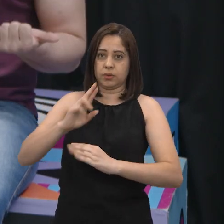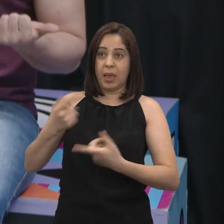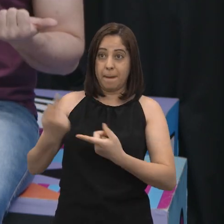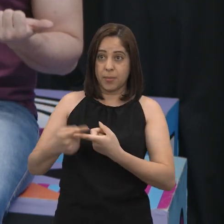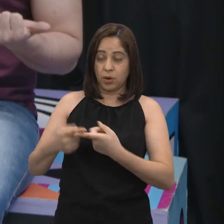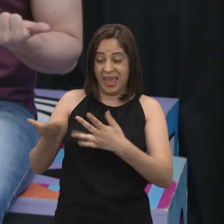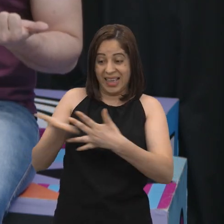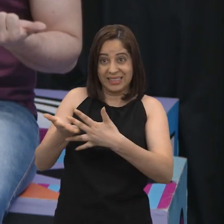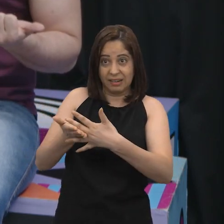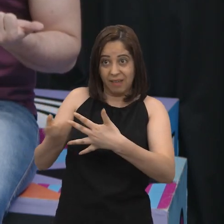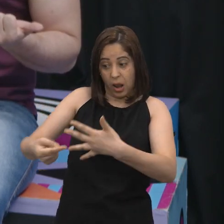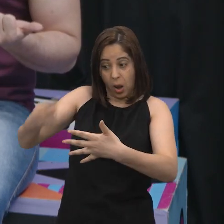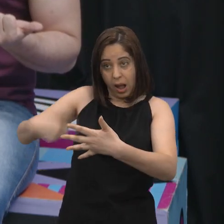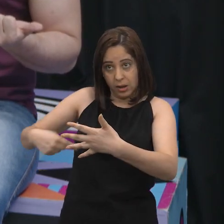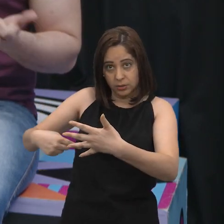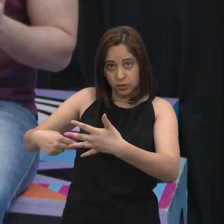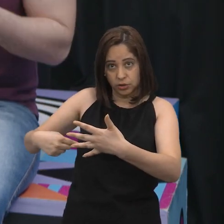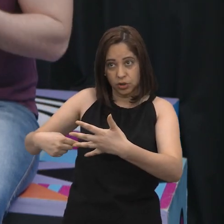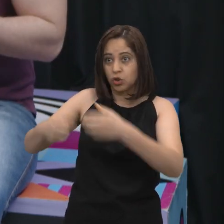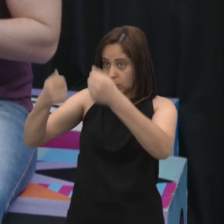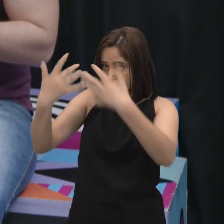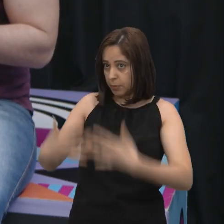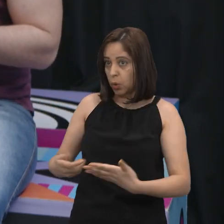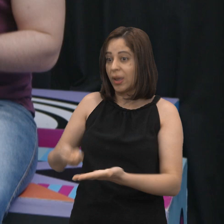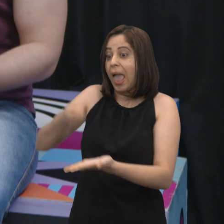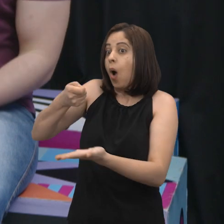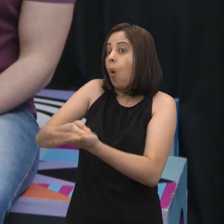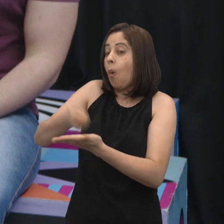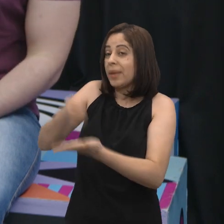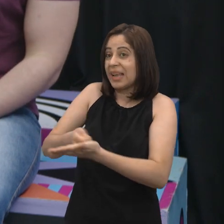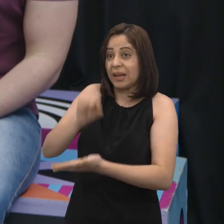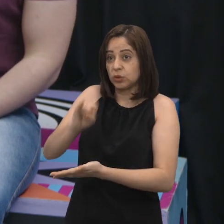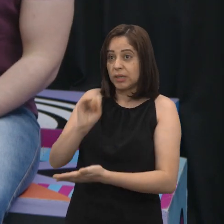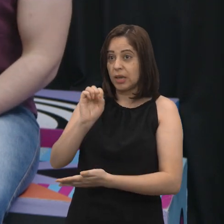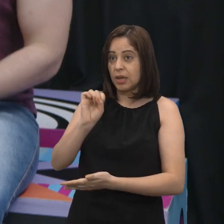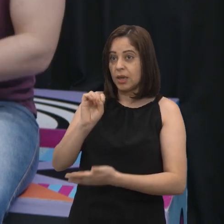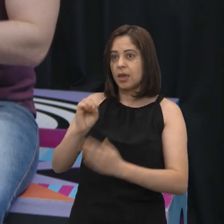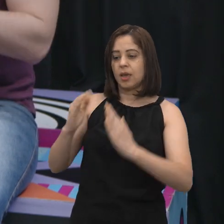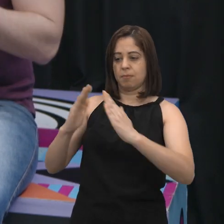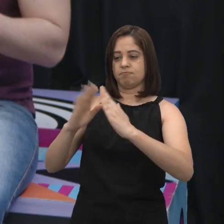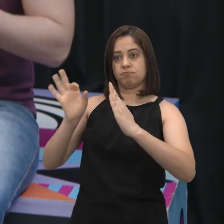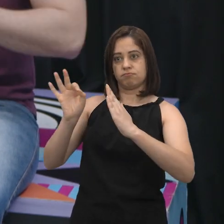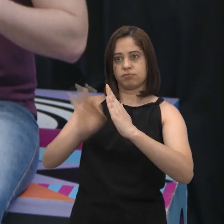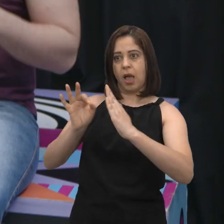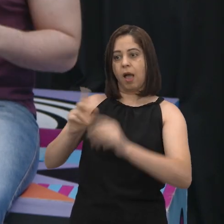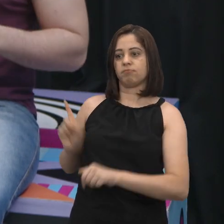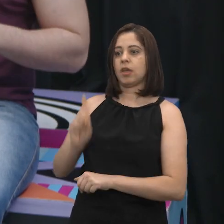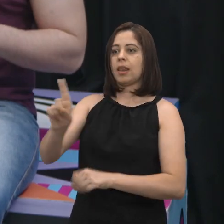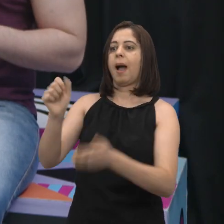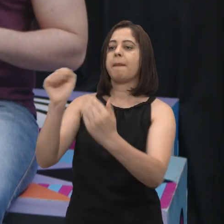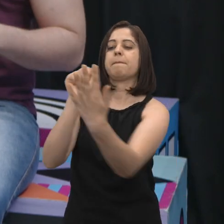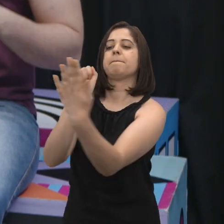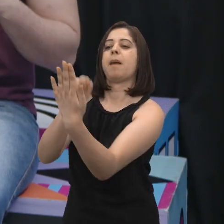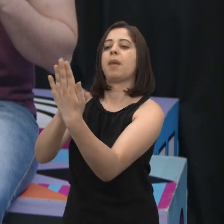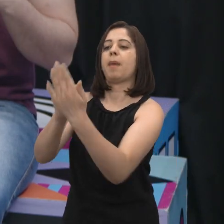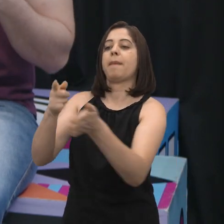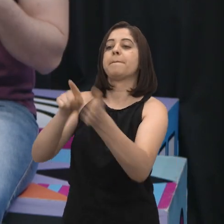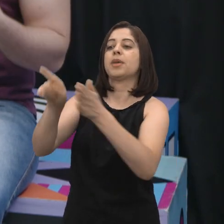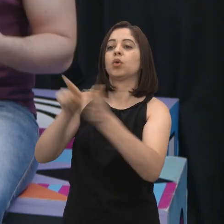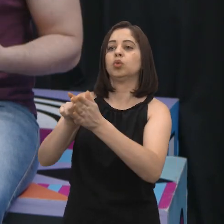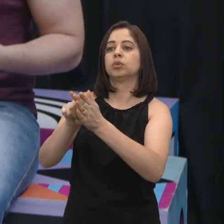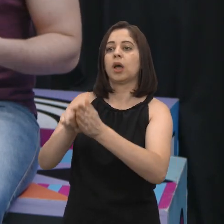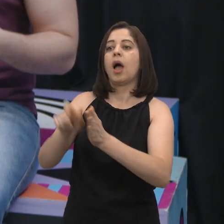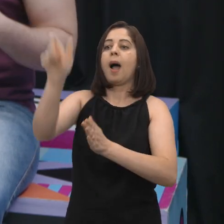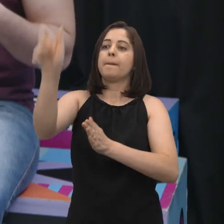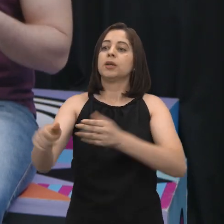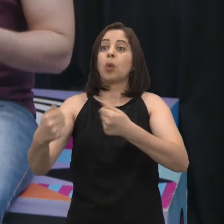ir para o intervalo a gente comentou que é obrigatório, né, você prestar essas informações, mas ao mesmo tempo, na contramão disso, a gente acompanha que sempre